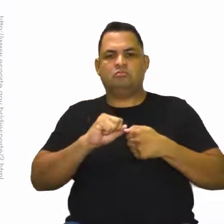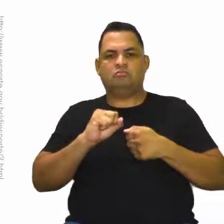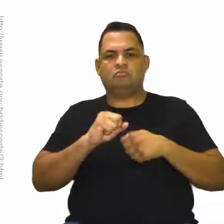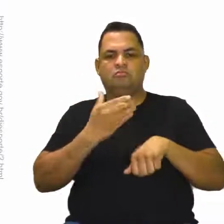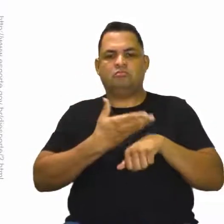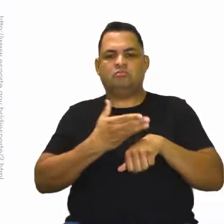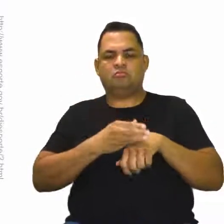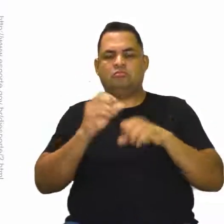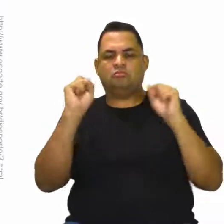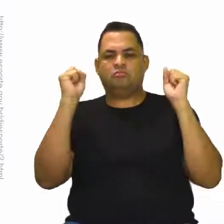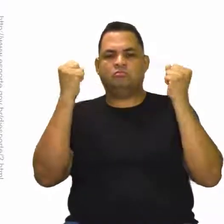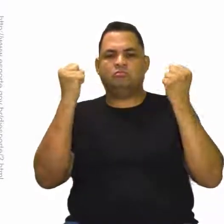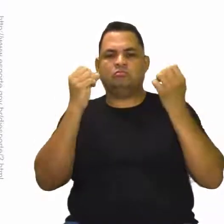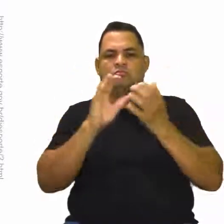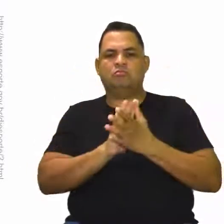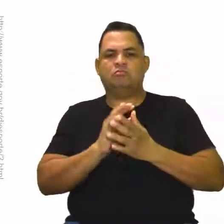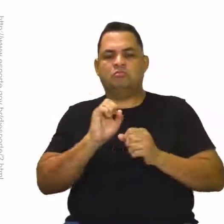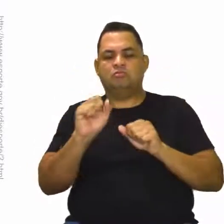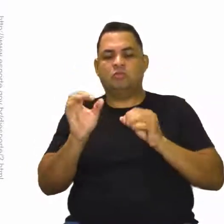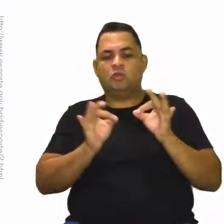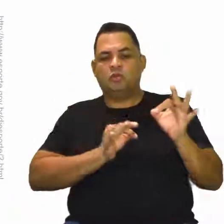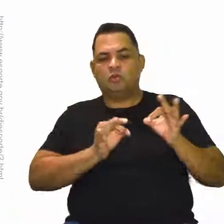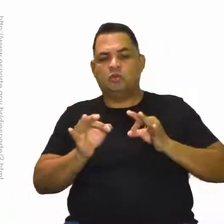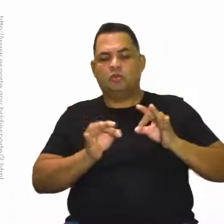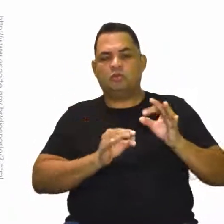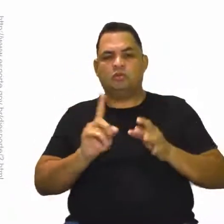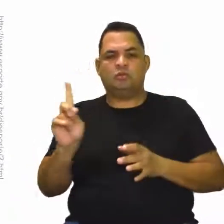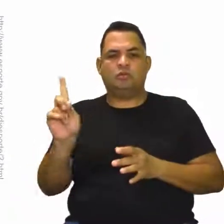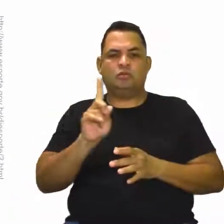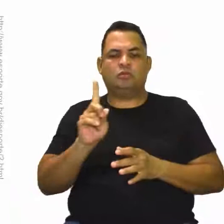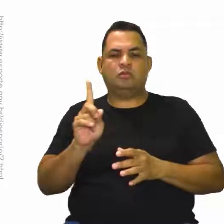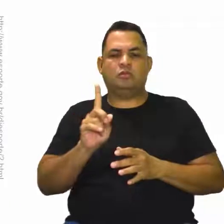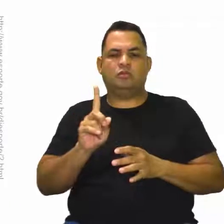práticas de atividade física sistematizadas, elas não